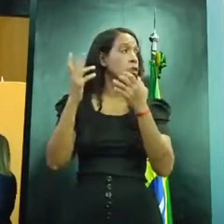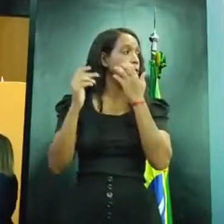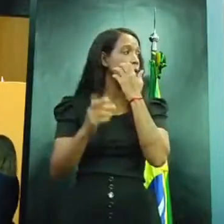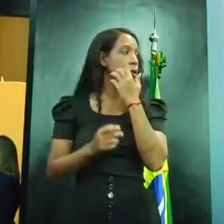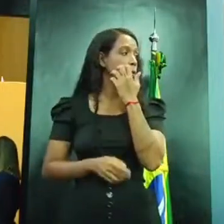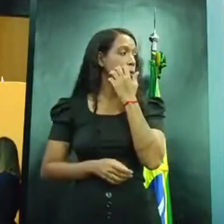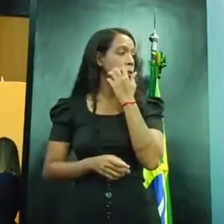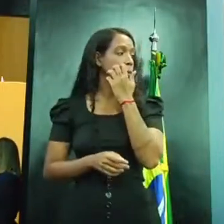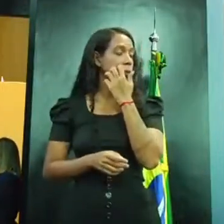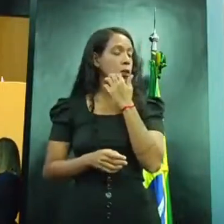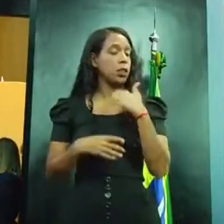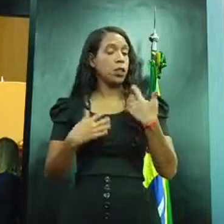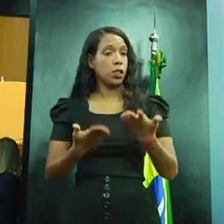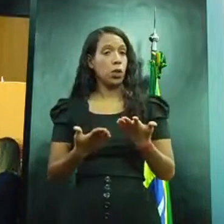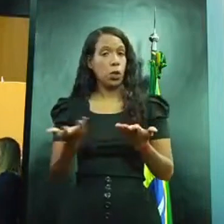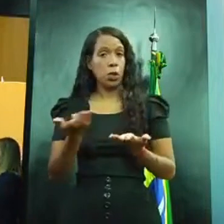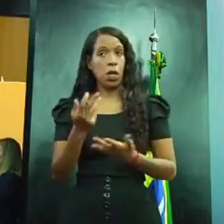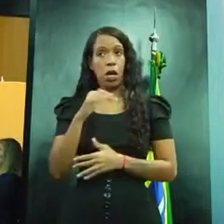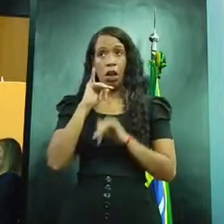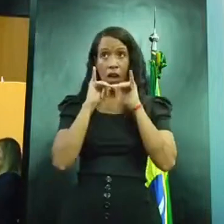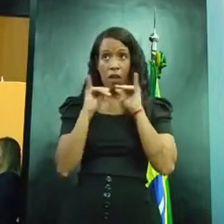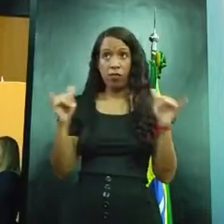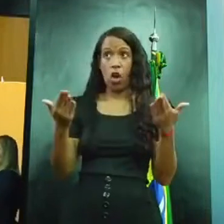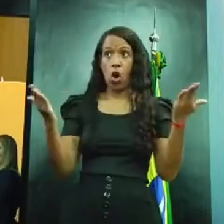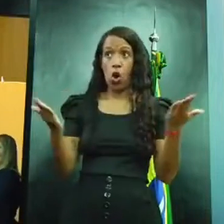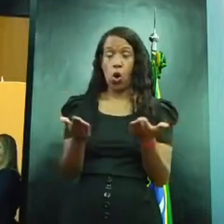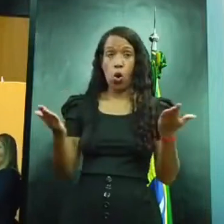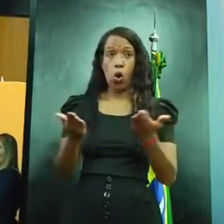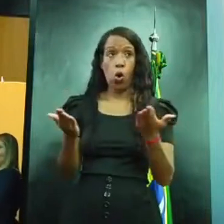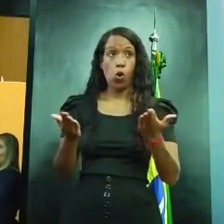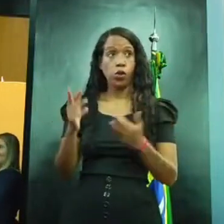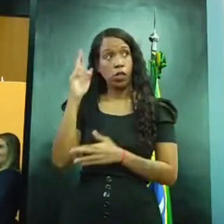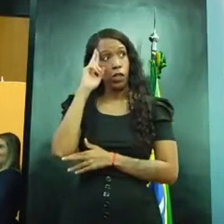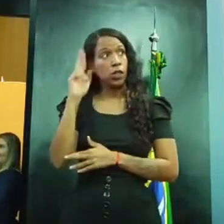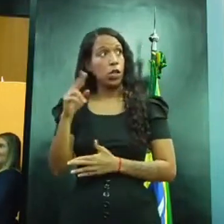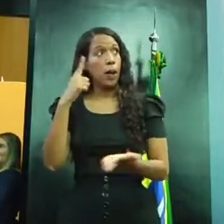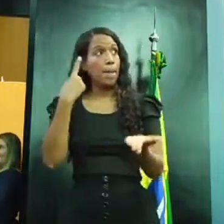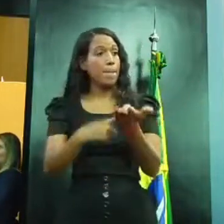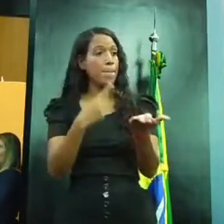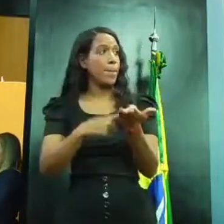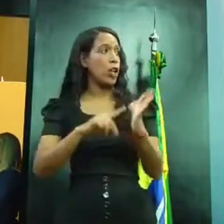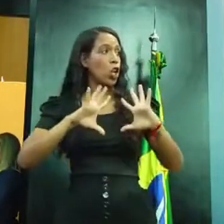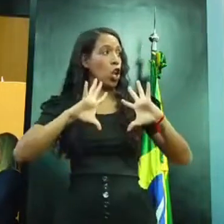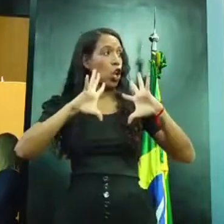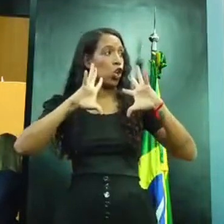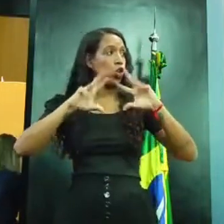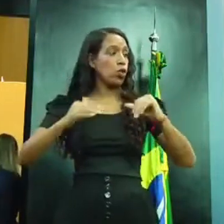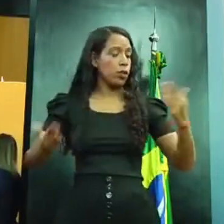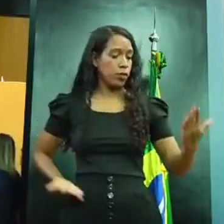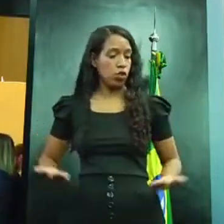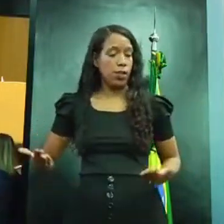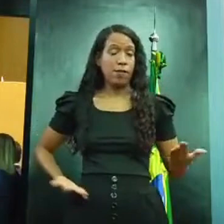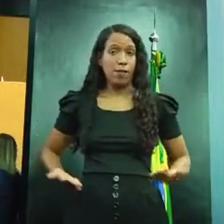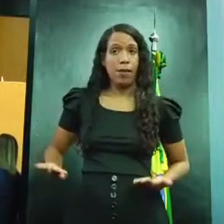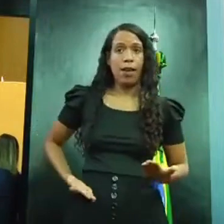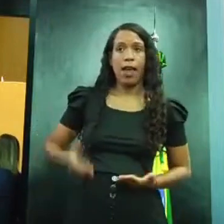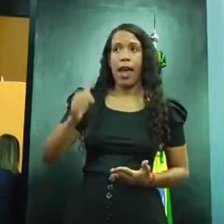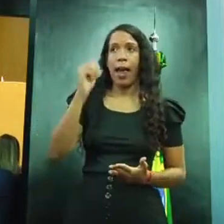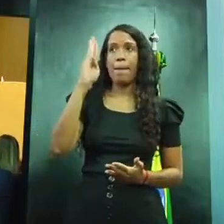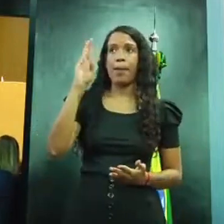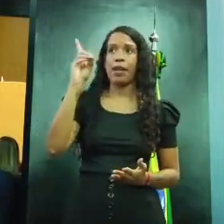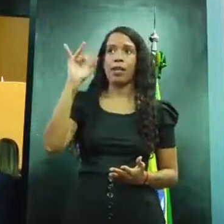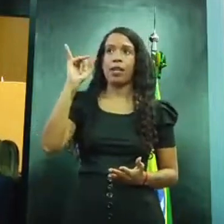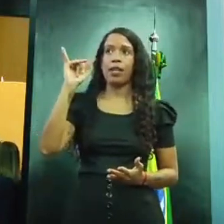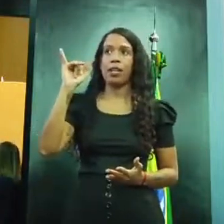eu queria dizer que, a partir de hoje, Vossa Excelência conta com todos os servidores da BDI, todos, a começar por mim,